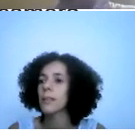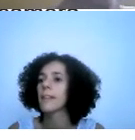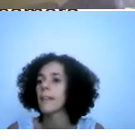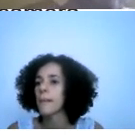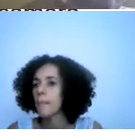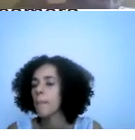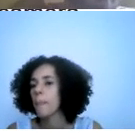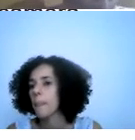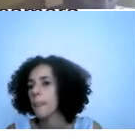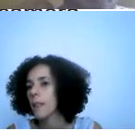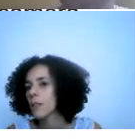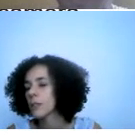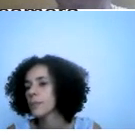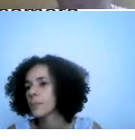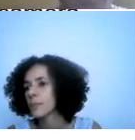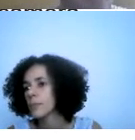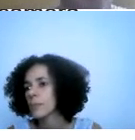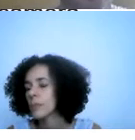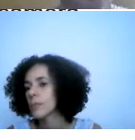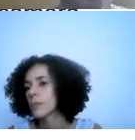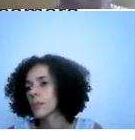exóticas. Ok.